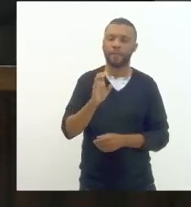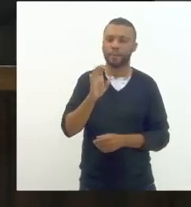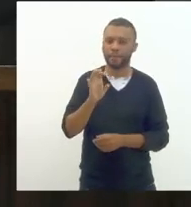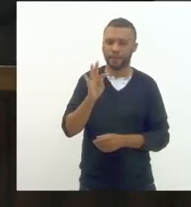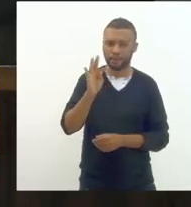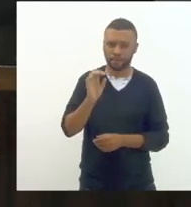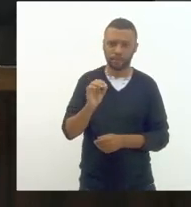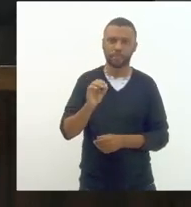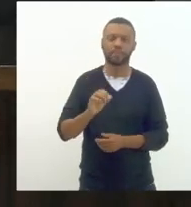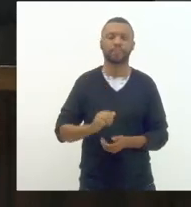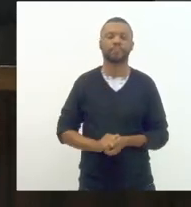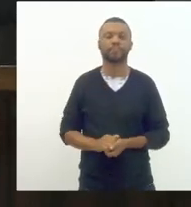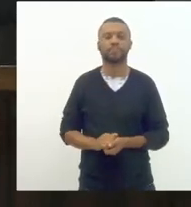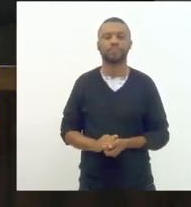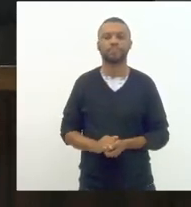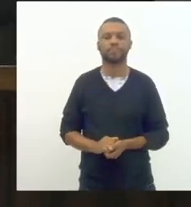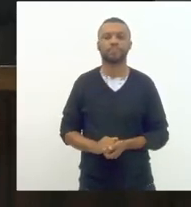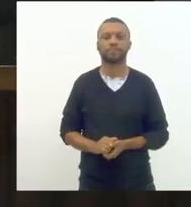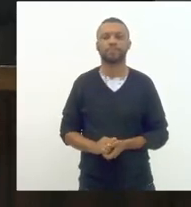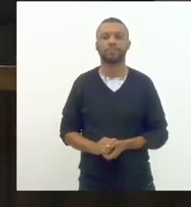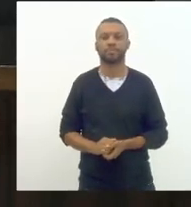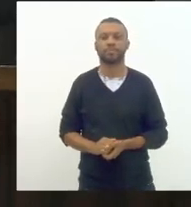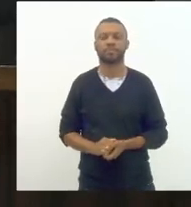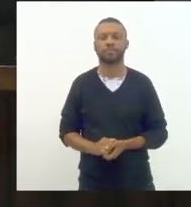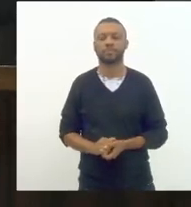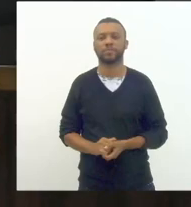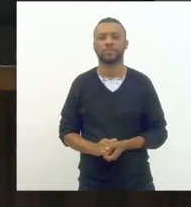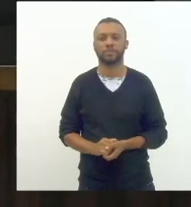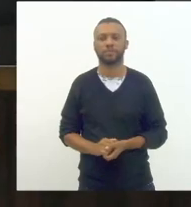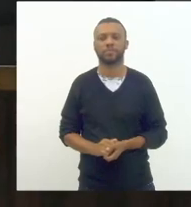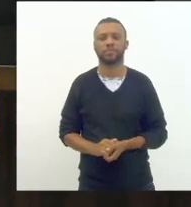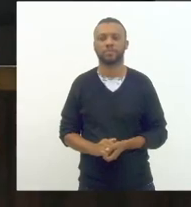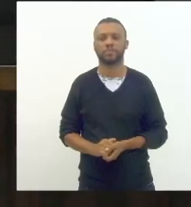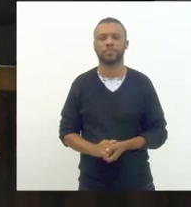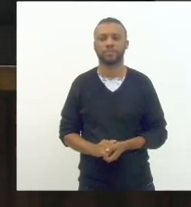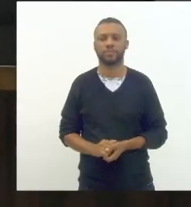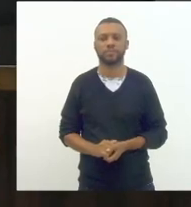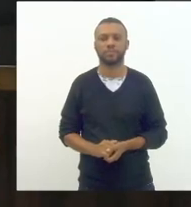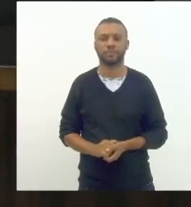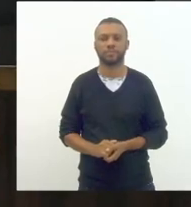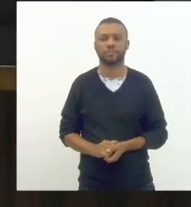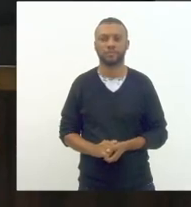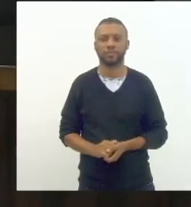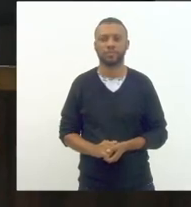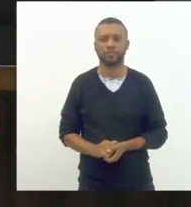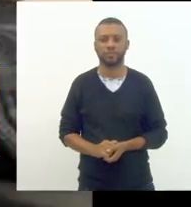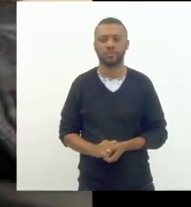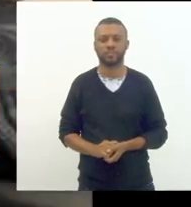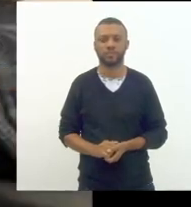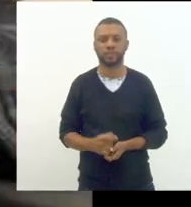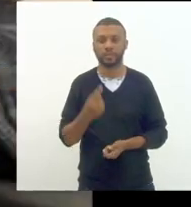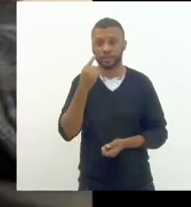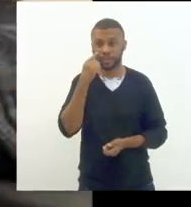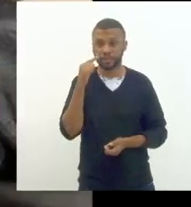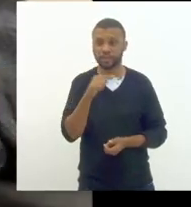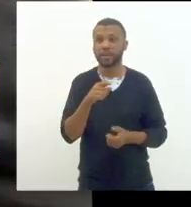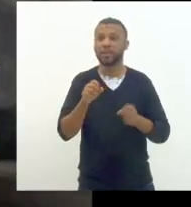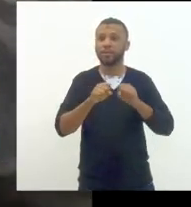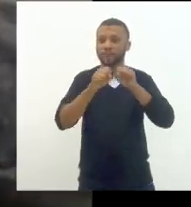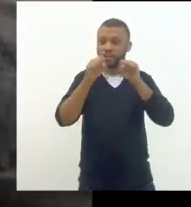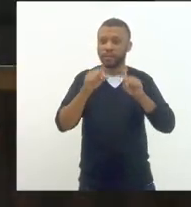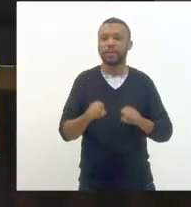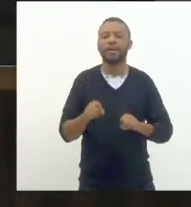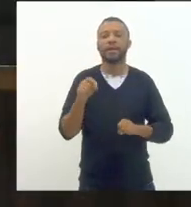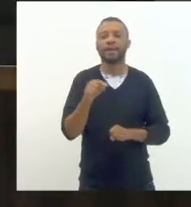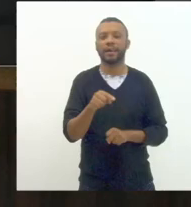Bebeto. Deputado Bebeto. Voto sim, presidente. Deputado. Voto sim. Tem que votar no sistema, Bebeto. Votar